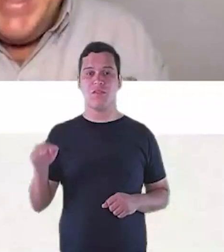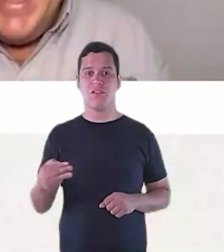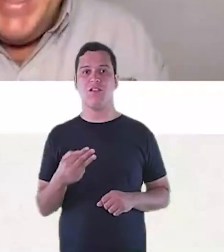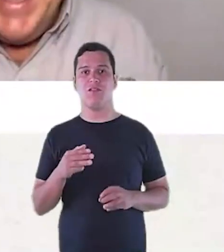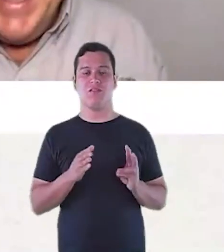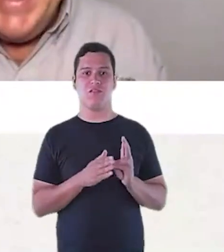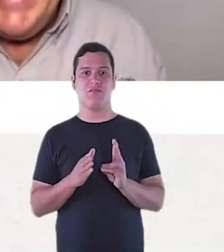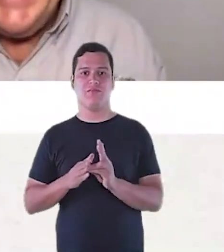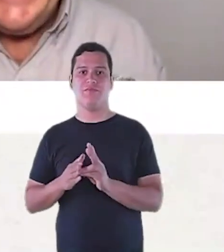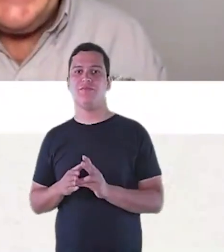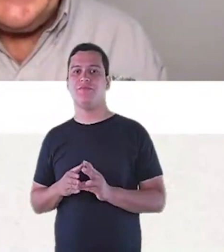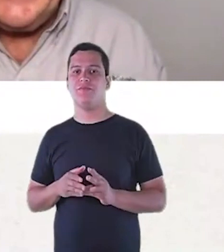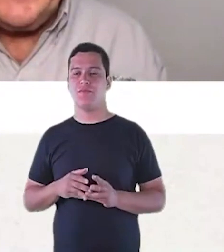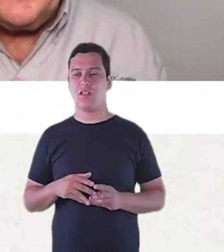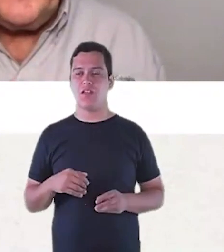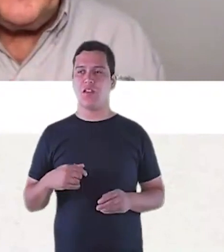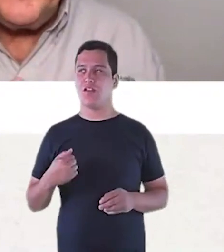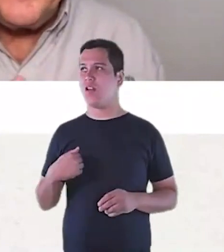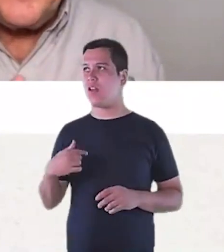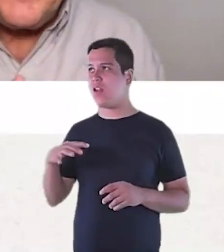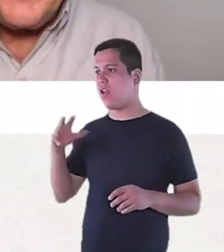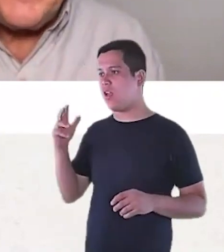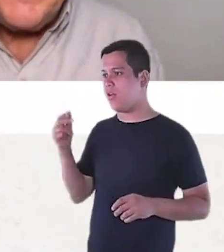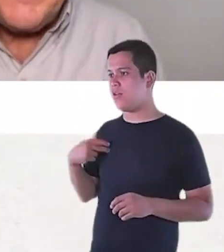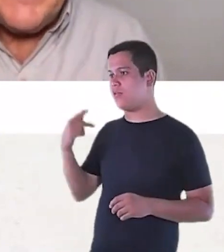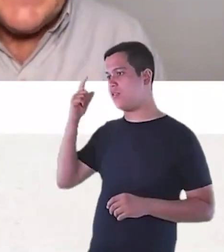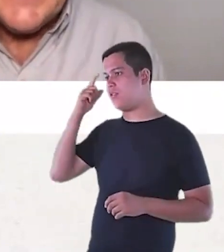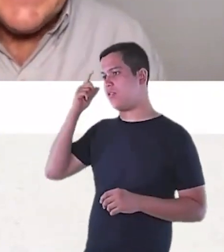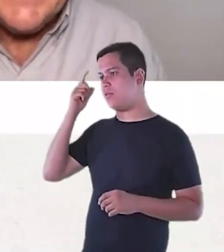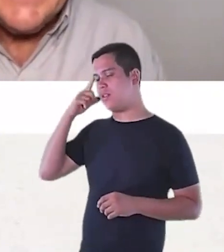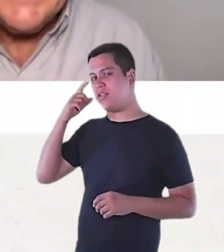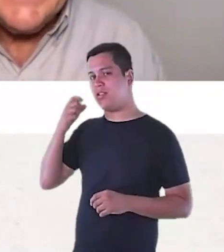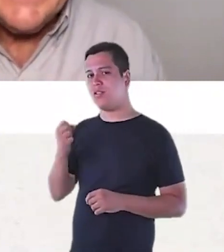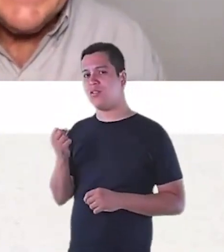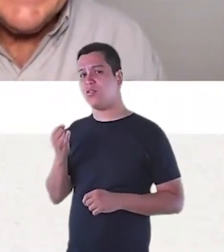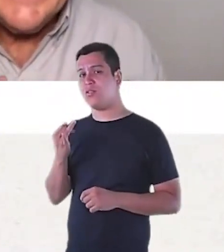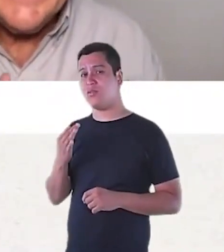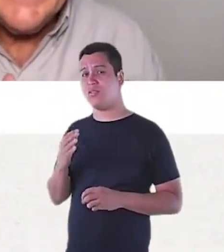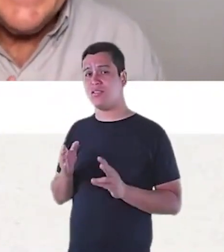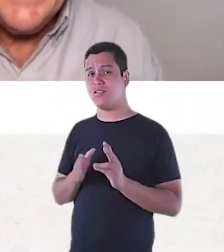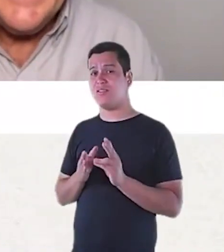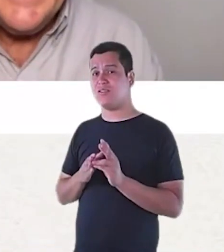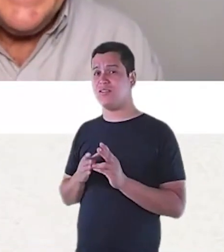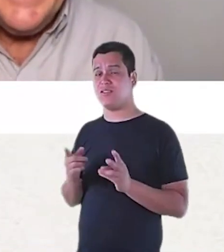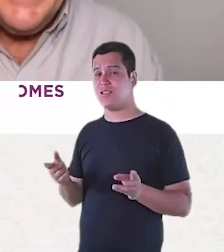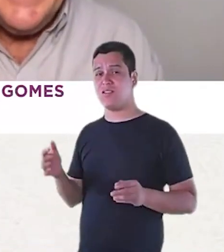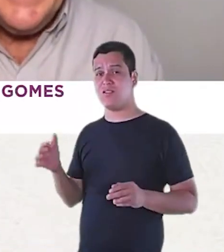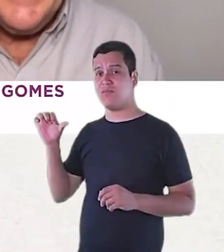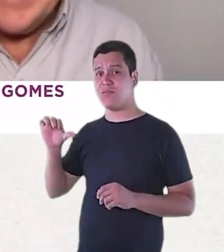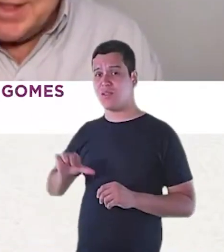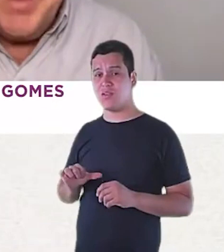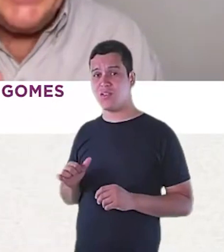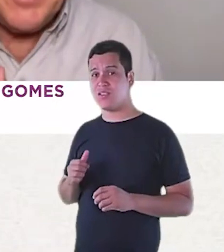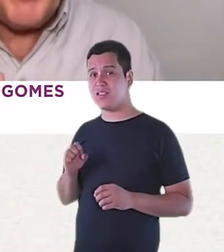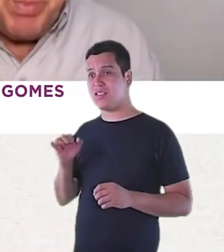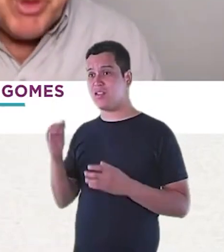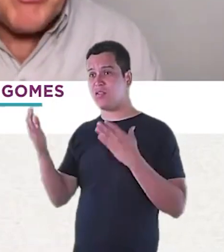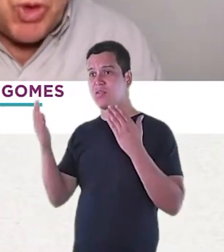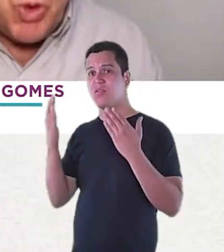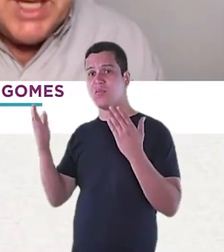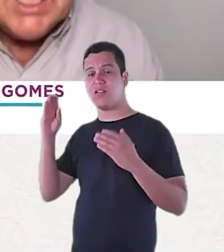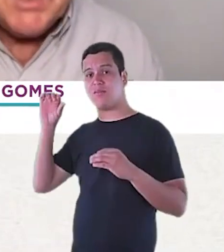Considerando a proporção de gente no mundo, não existe massacre mais terrível do que esse, concorda?